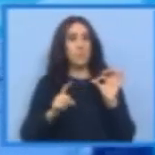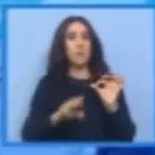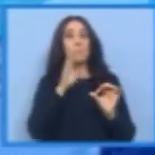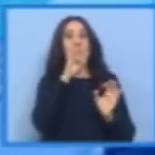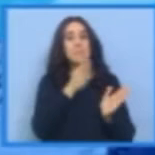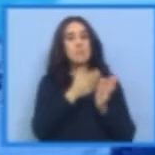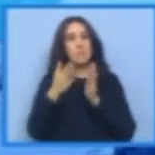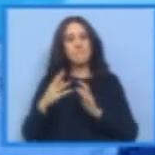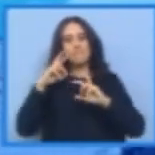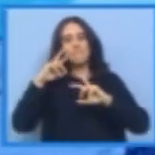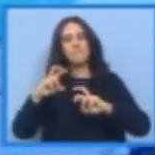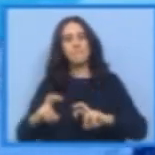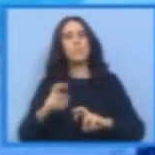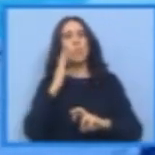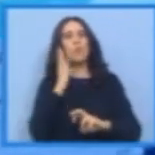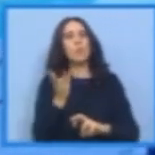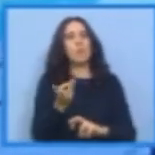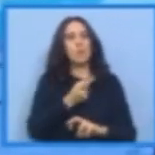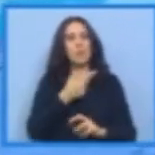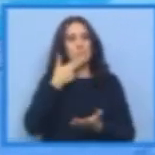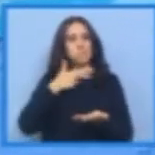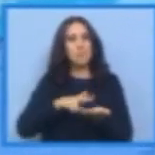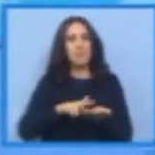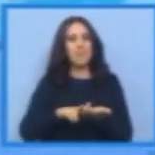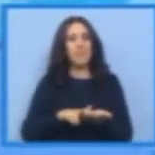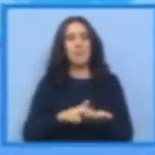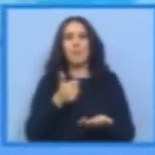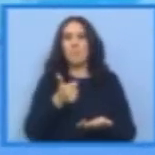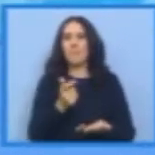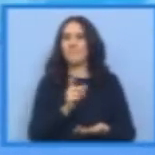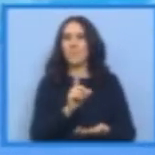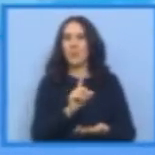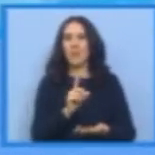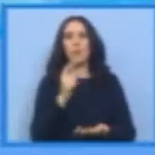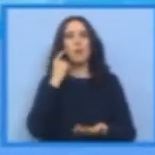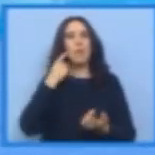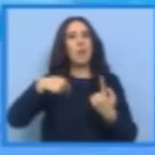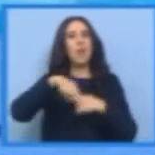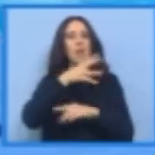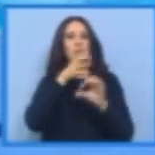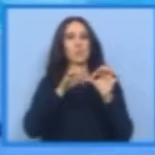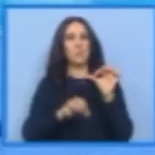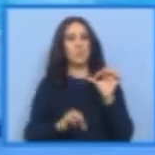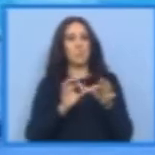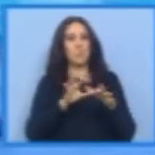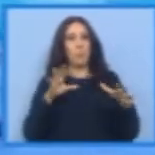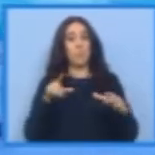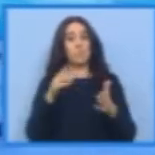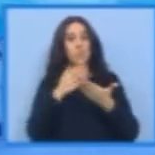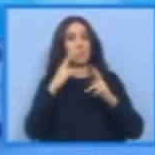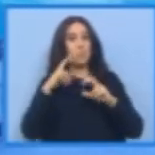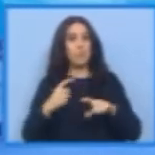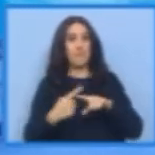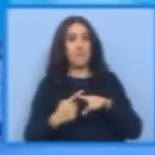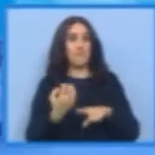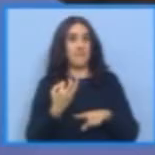formos analisar, se formos ver os dados, a realidade não é bem aquela que ouvimos nos discursos. E por isso este estudo também é interessante